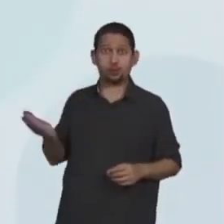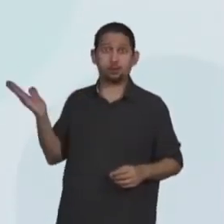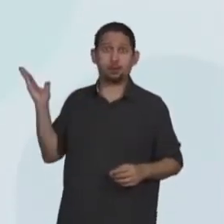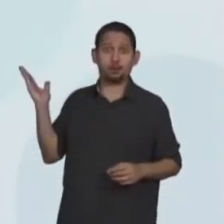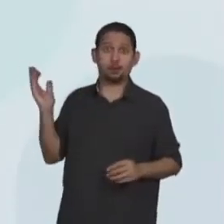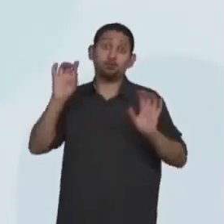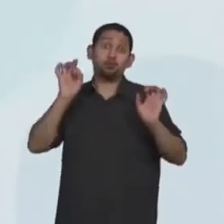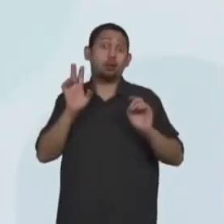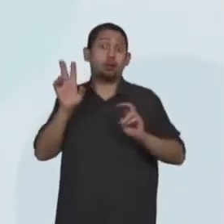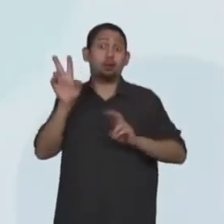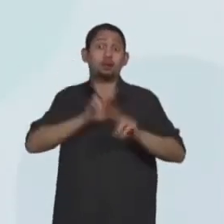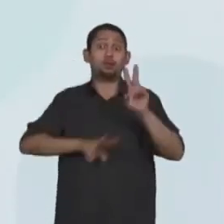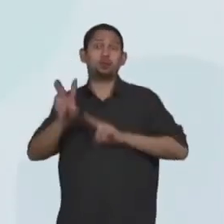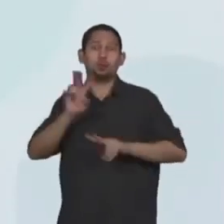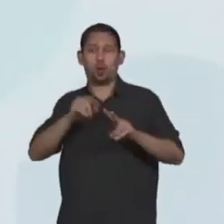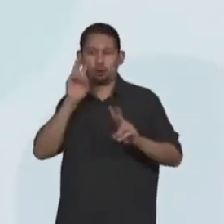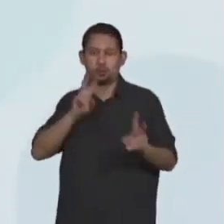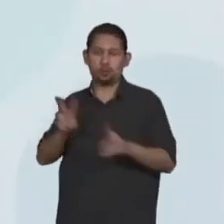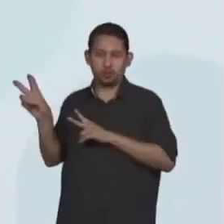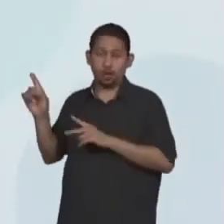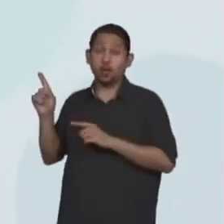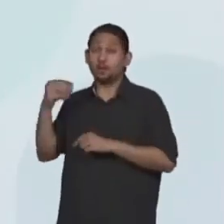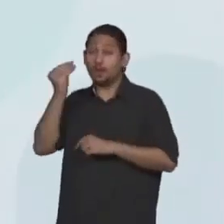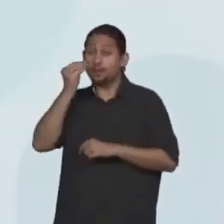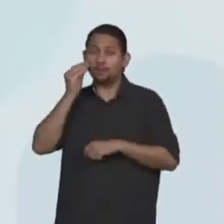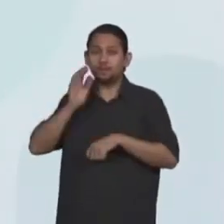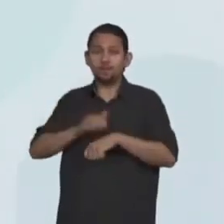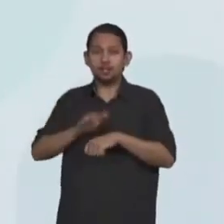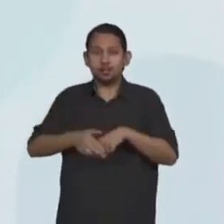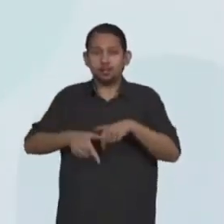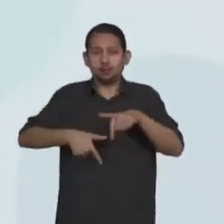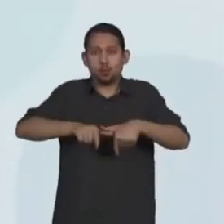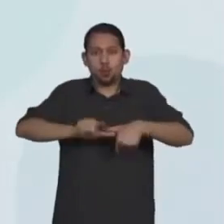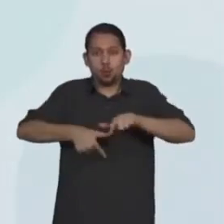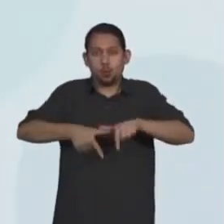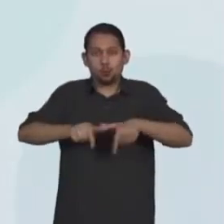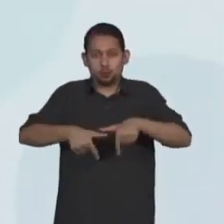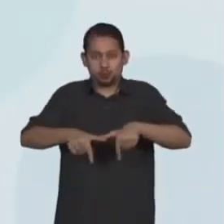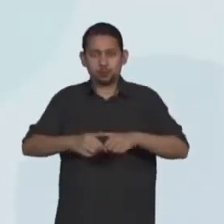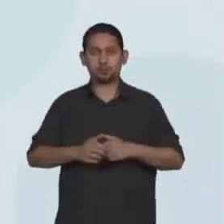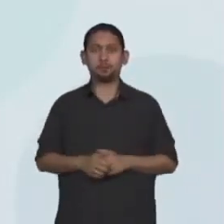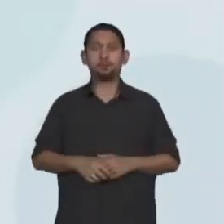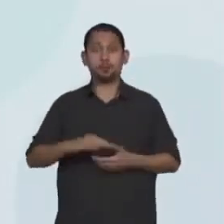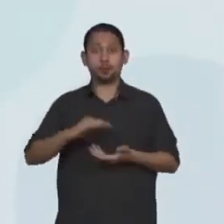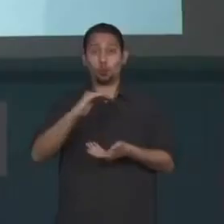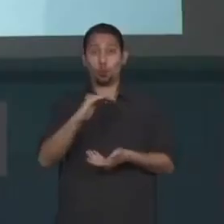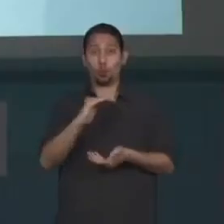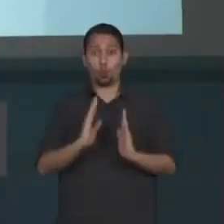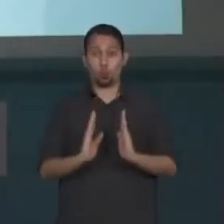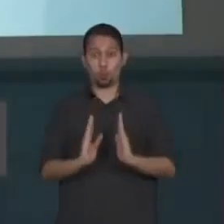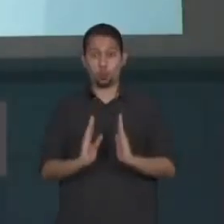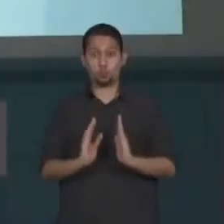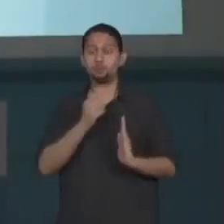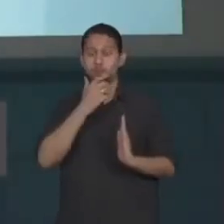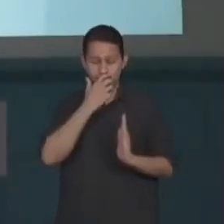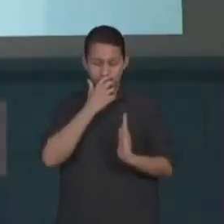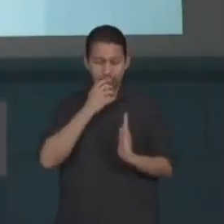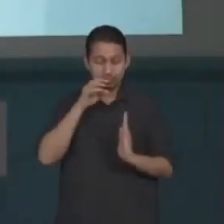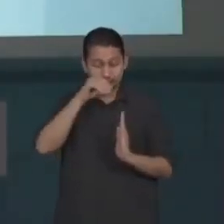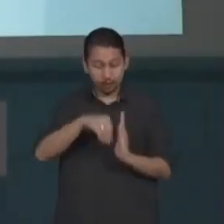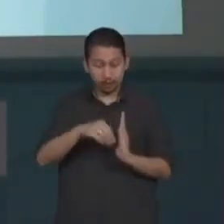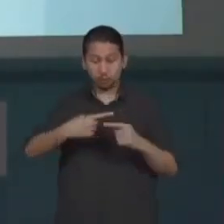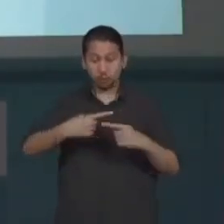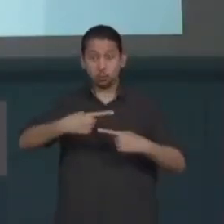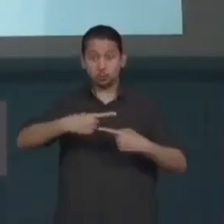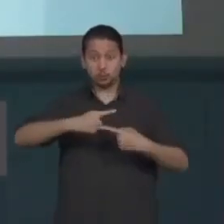uma ilustração do nosso robô. Ele vai ter aí a parte principal dele, que é o corpo. Dentro do corpo